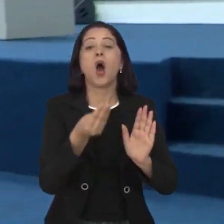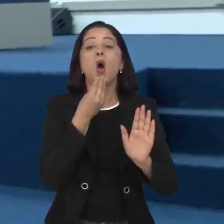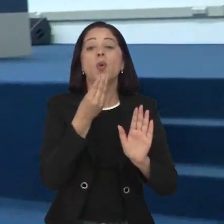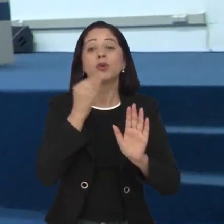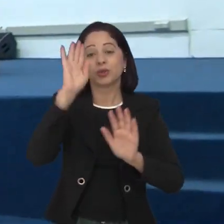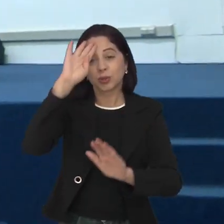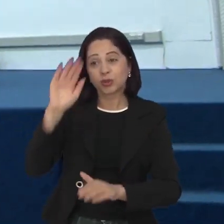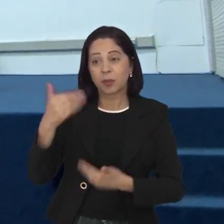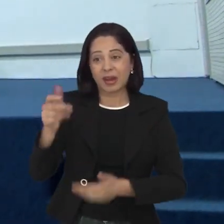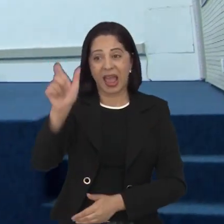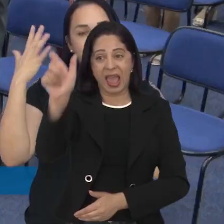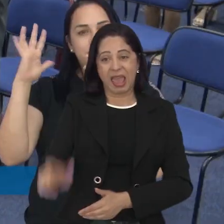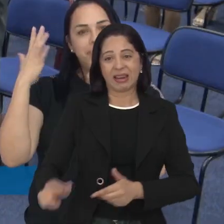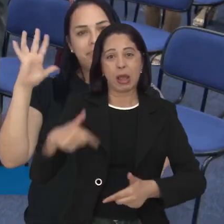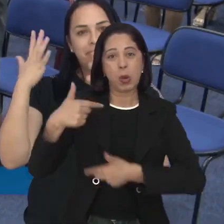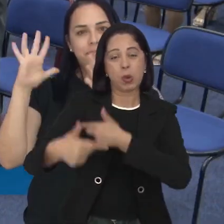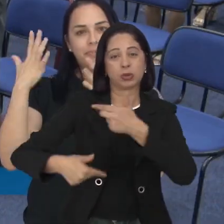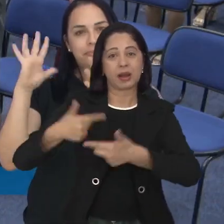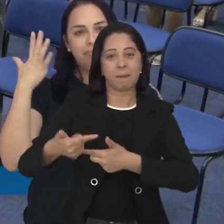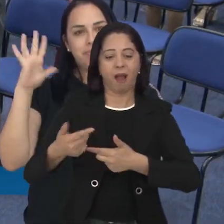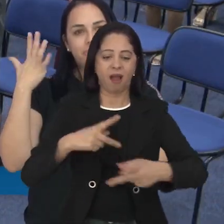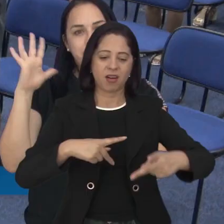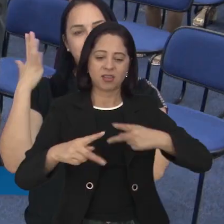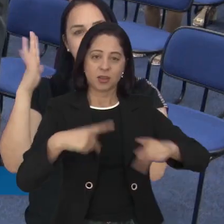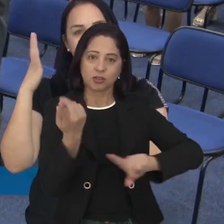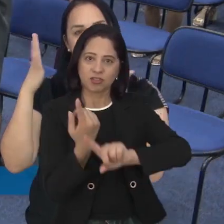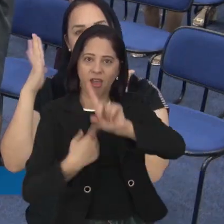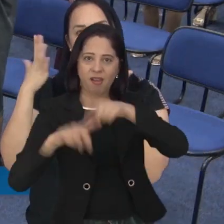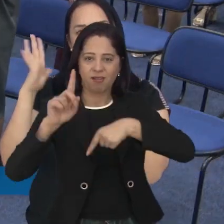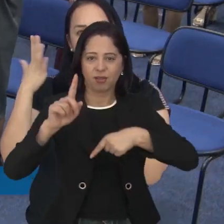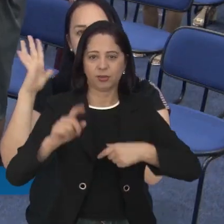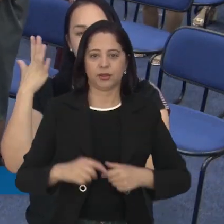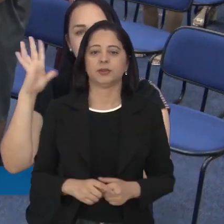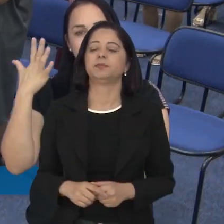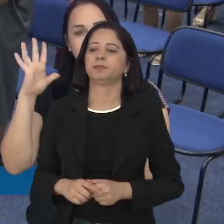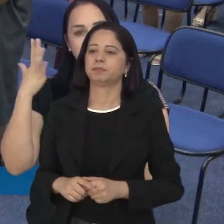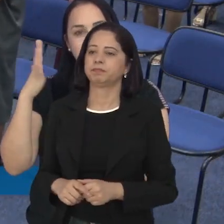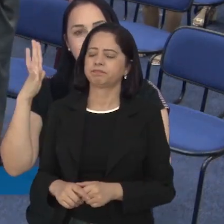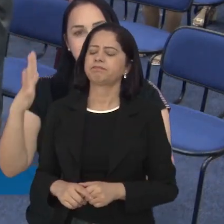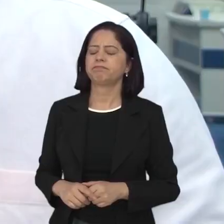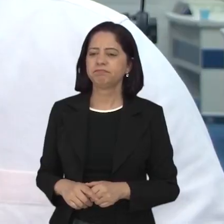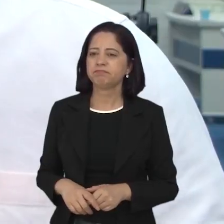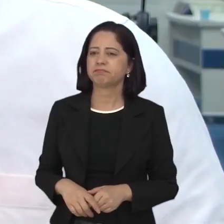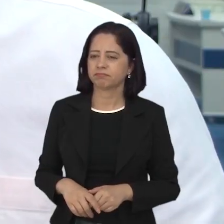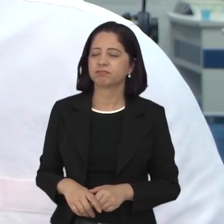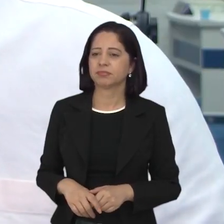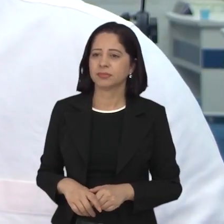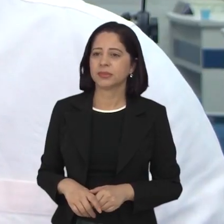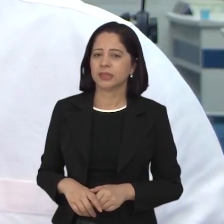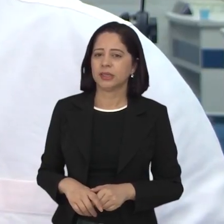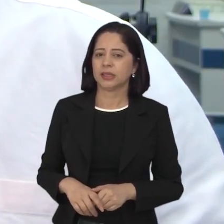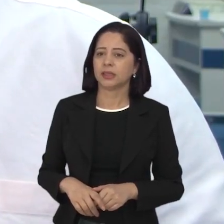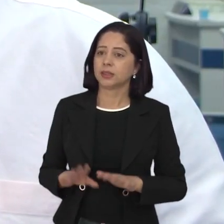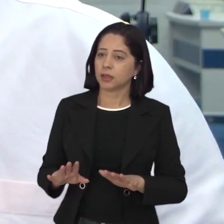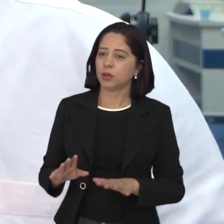oportunidade de homenagear Quem realiza um trabalho voltado para o desenvolvimento de São José Olha quando você faz uma sessão solene